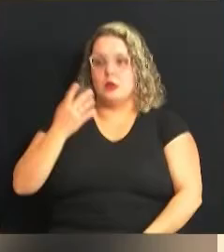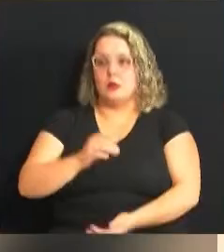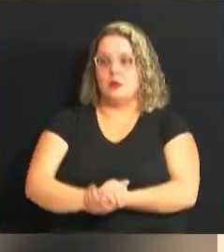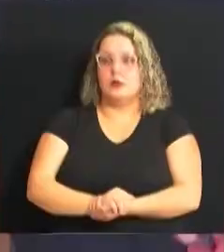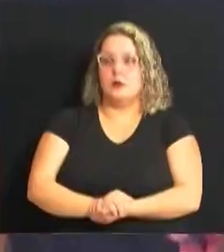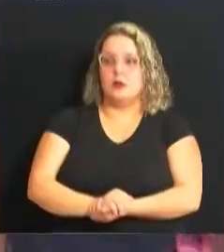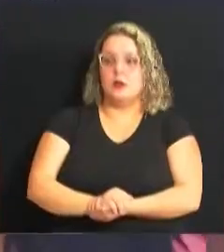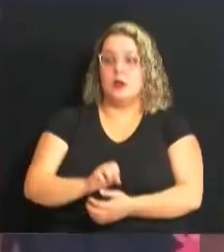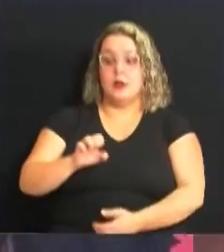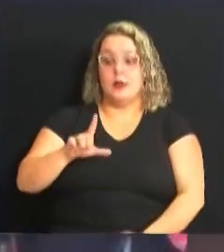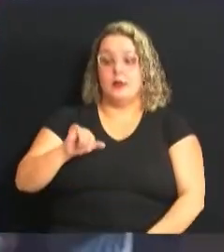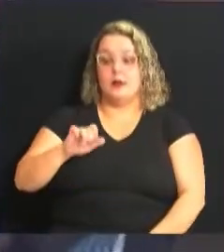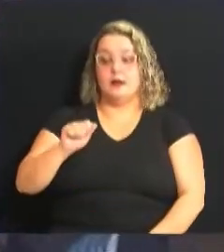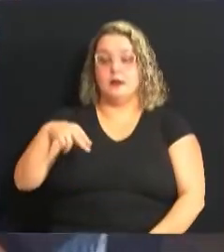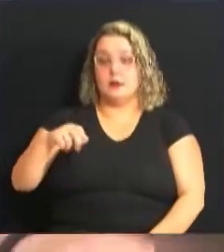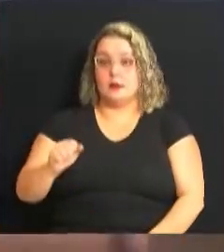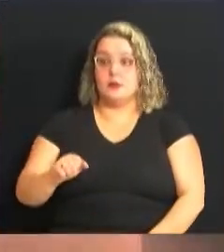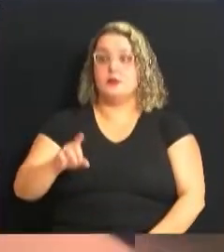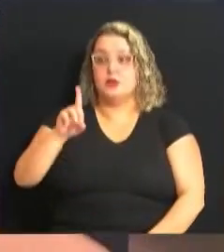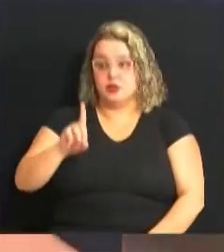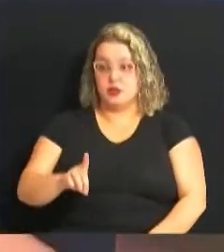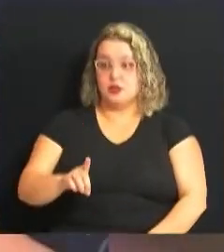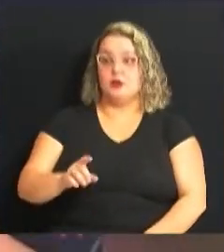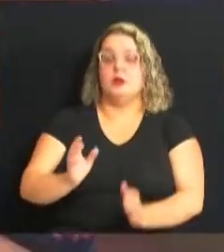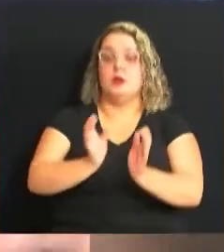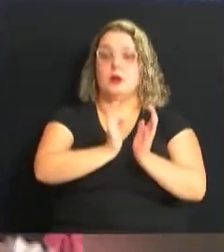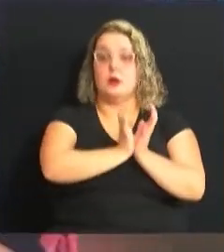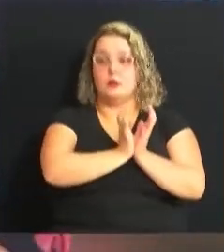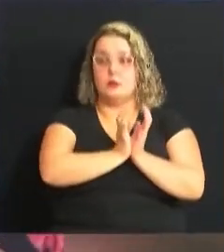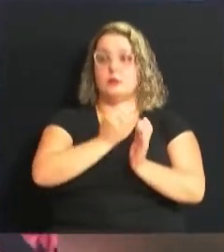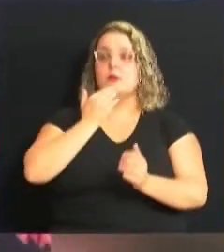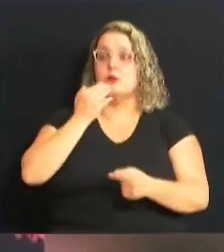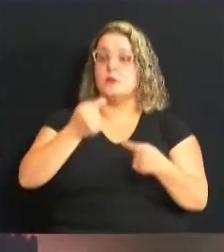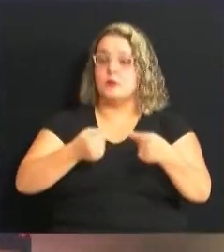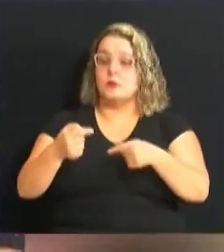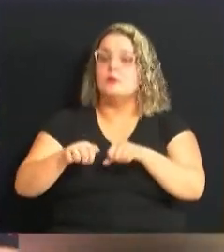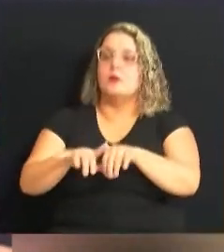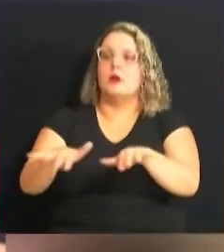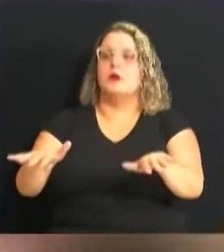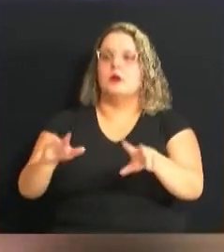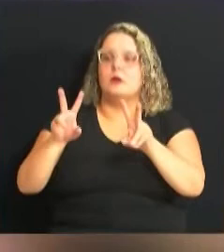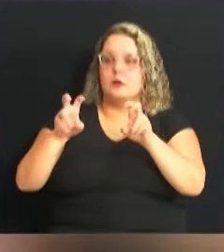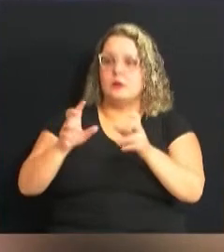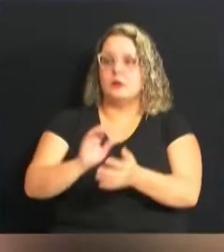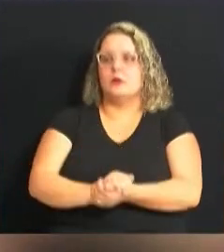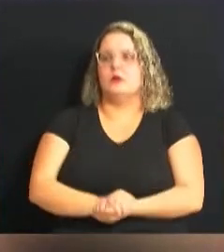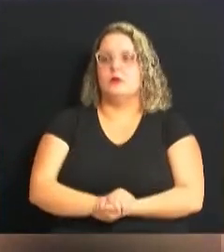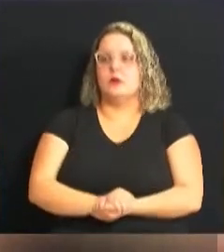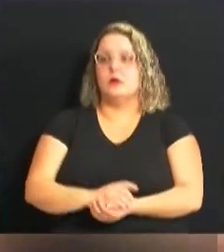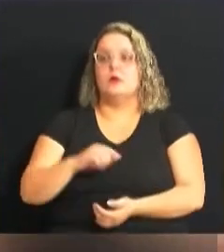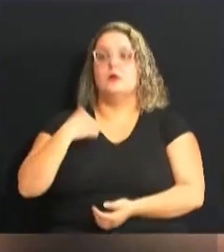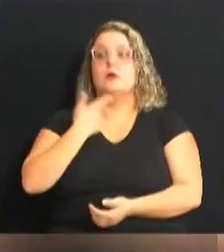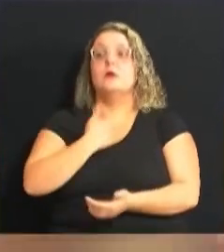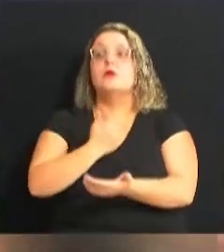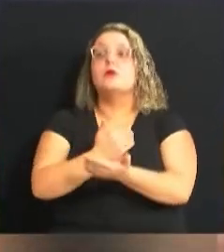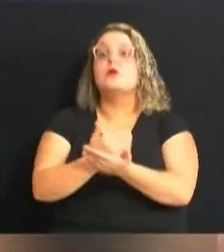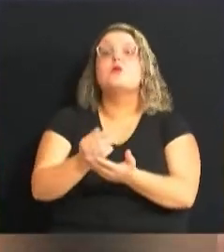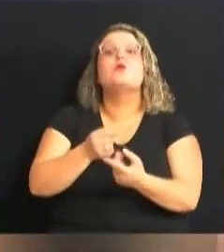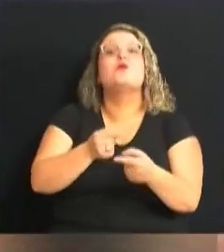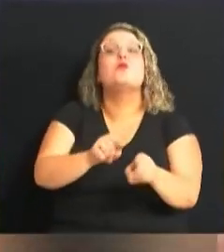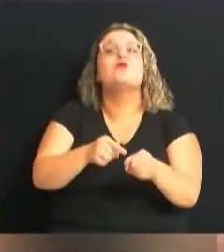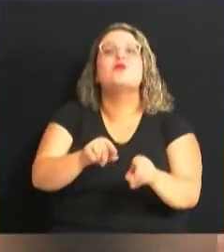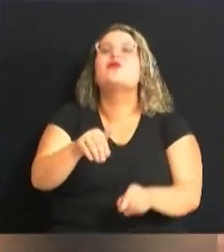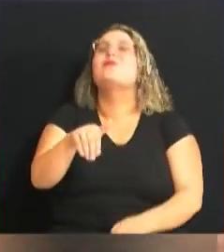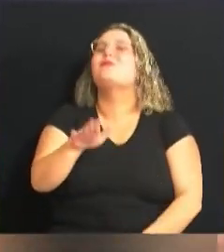Luiz. Eliane Trevisan, diretora da APAE, pediu por um debate mais amplo sobre o assunto. Nós temos que